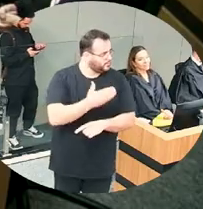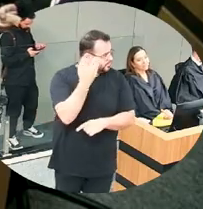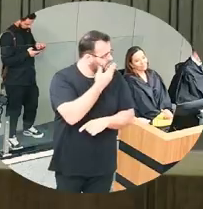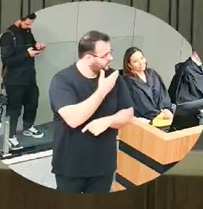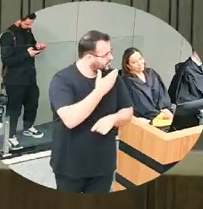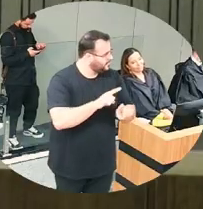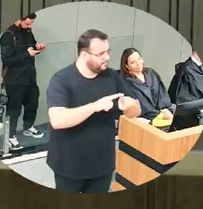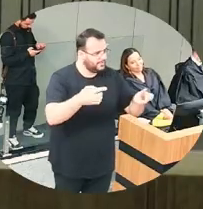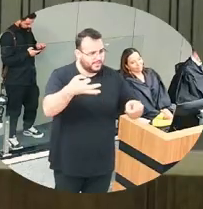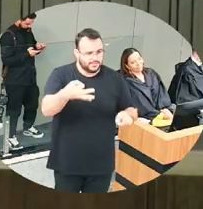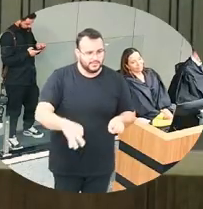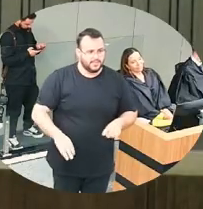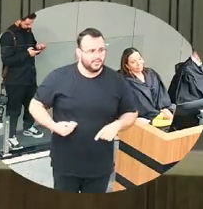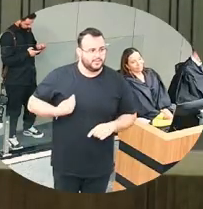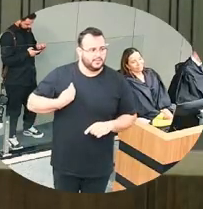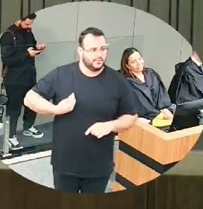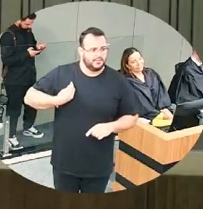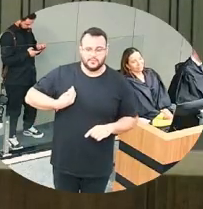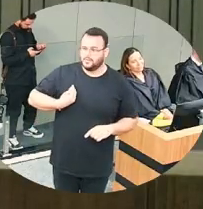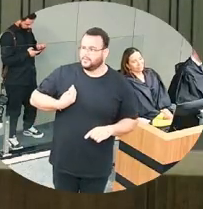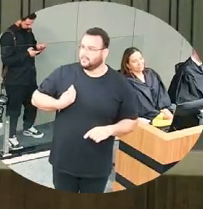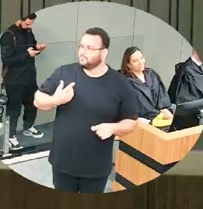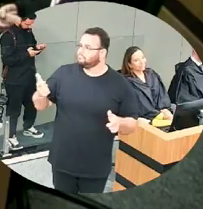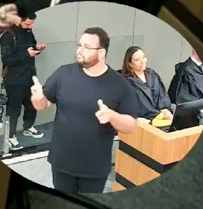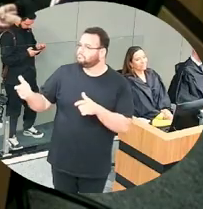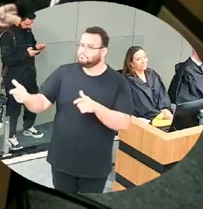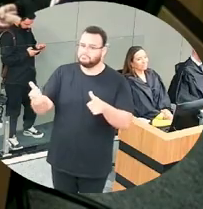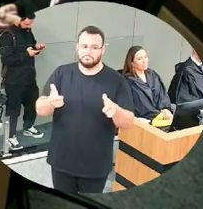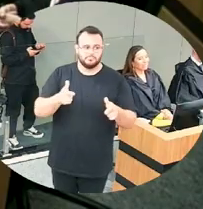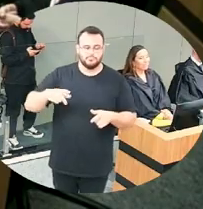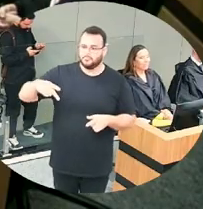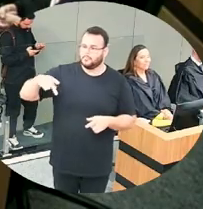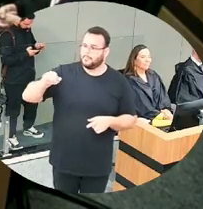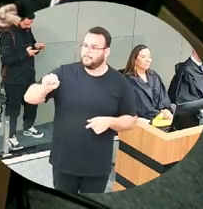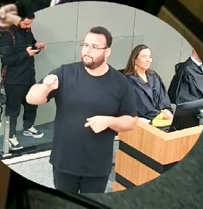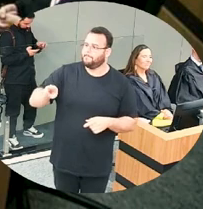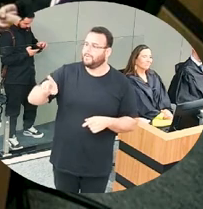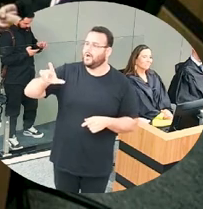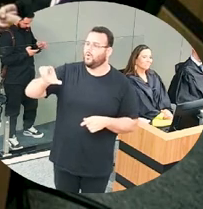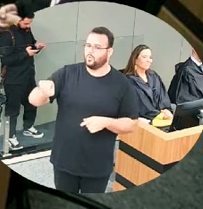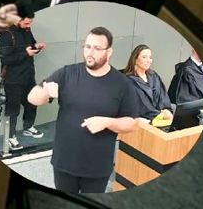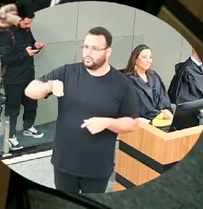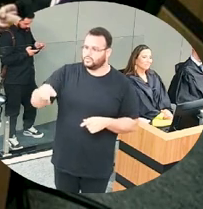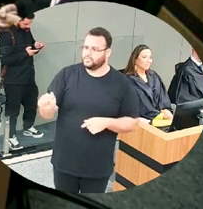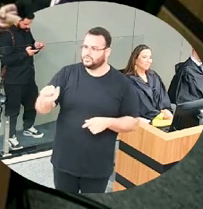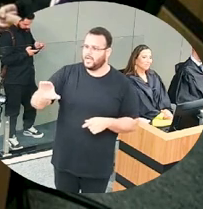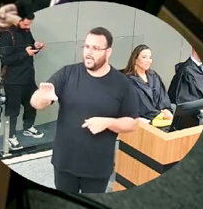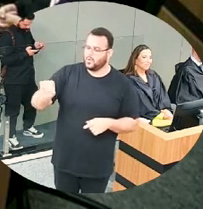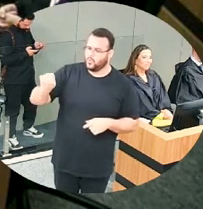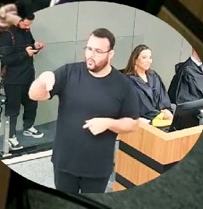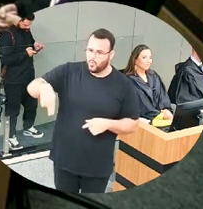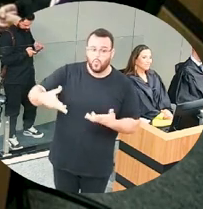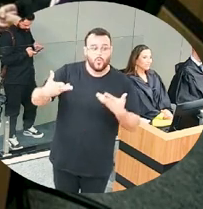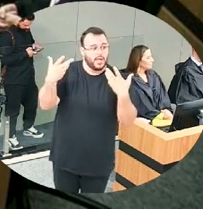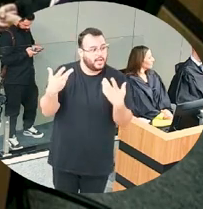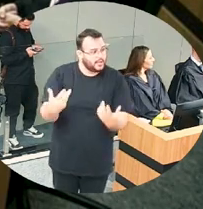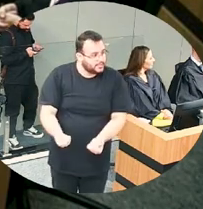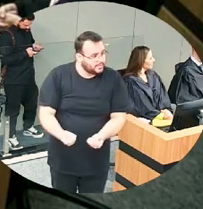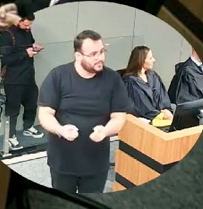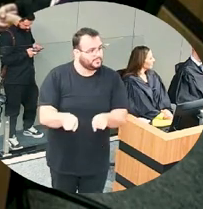mas certamente está em algum lugar Dr Paulo jacom que de pronto aceitou